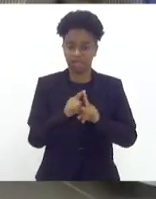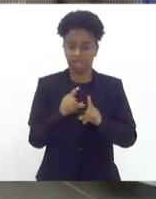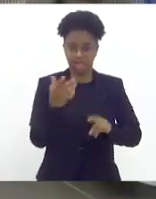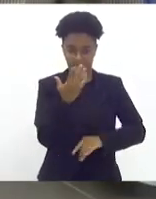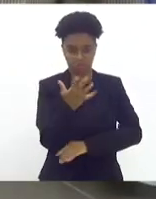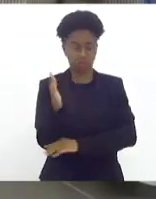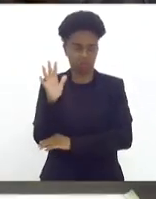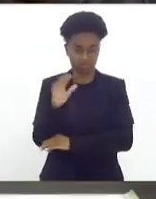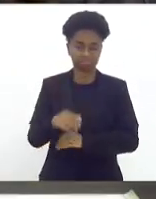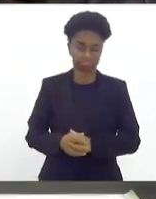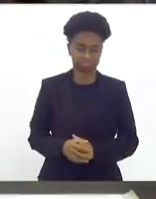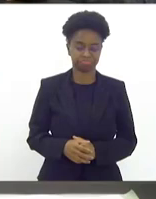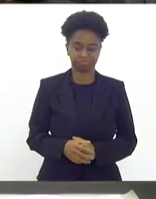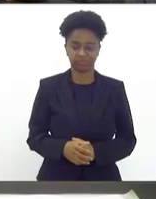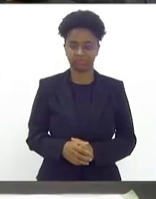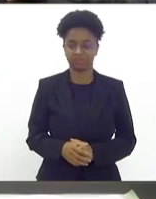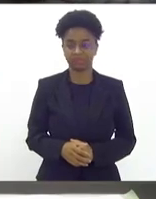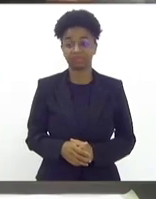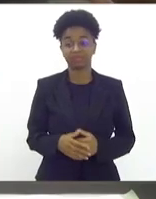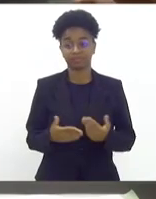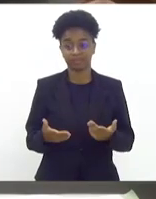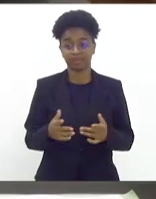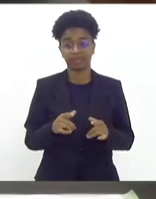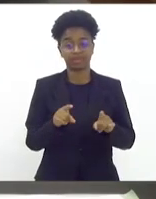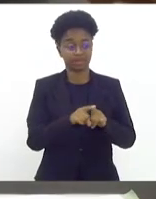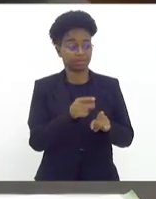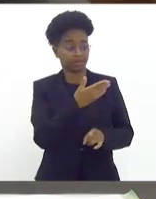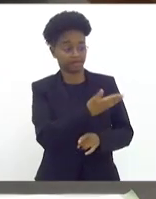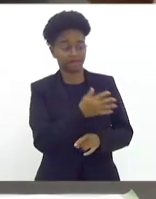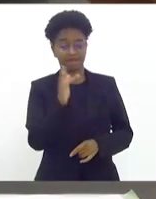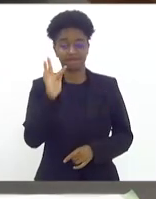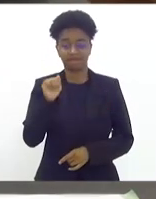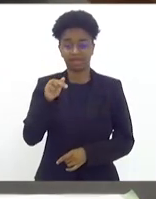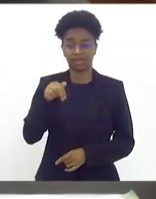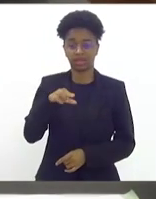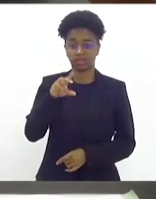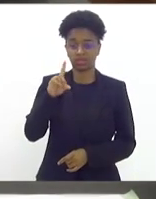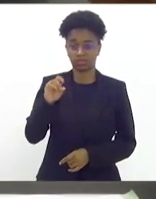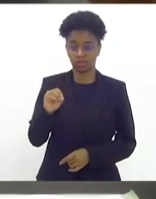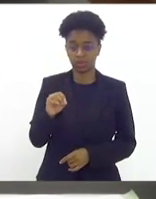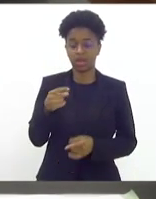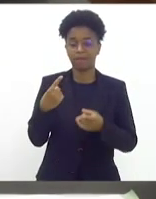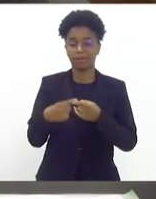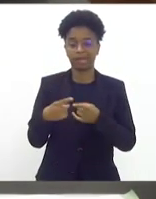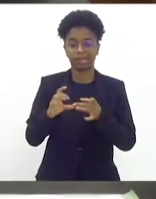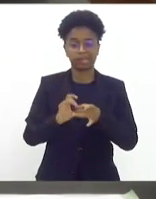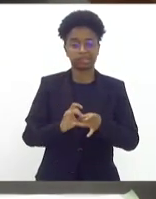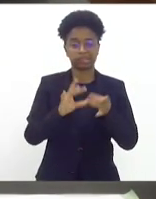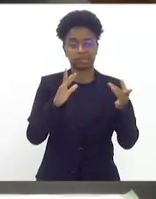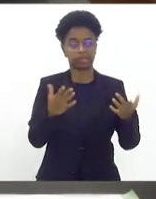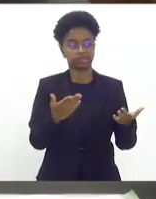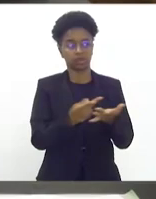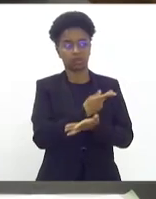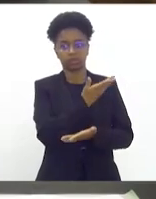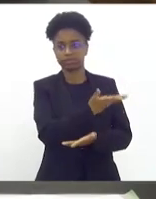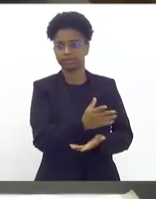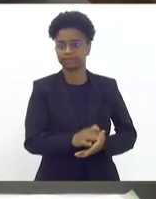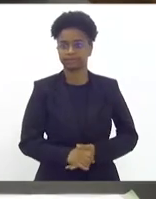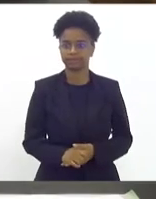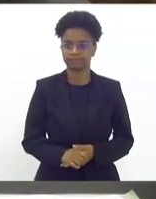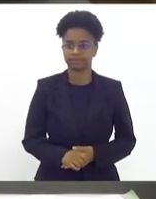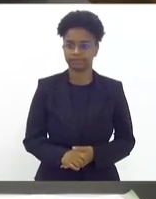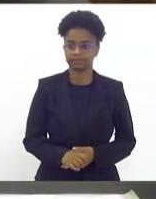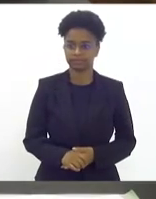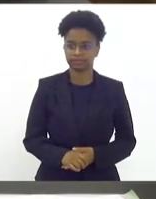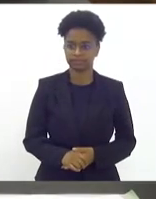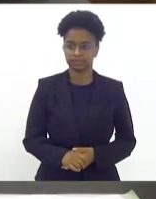Também. Ecológico. E uma bronca subsequente ao Fernando, que deixa passar um furo desse. É o artigo 3º que vai ser.